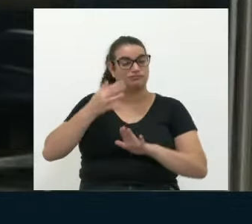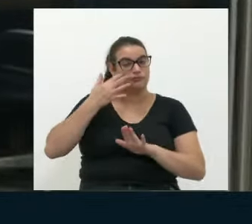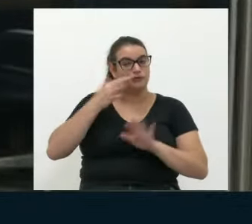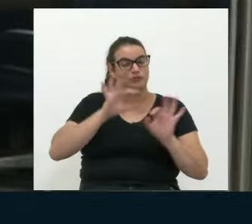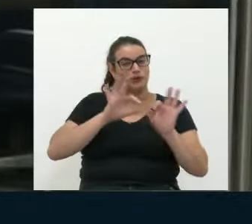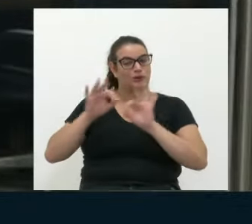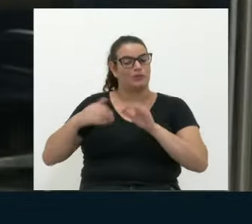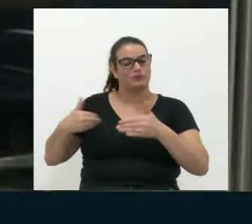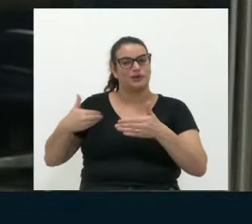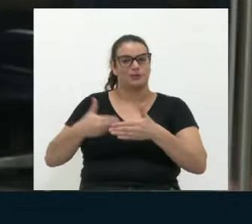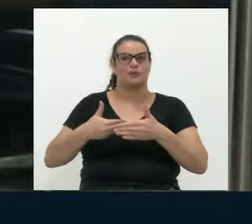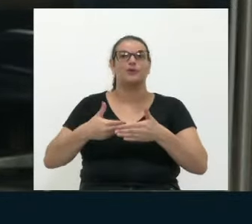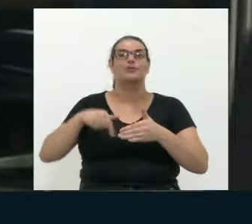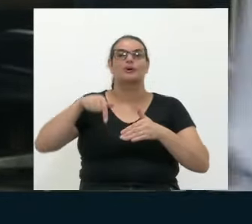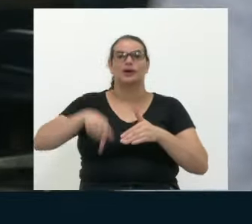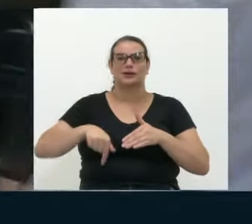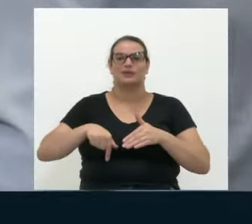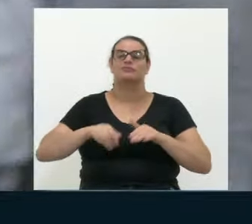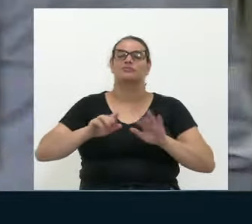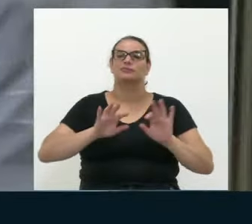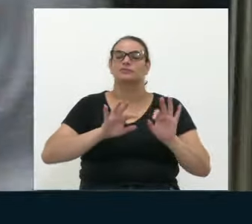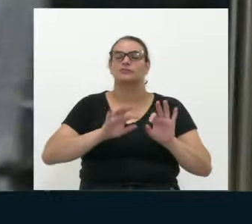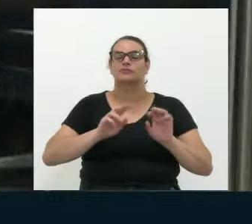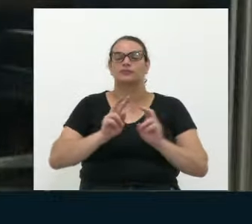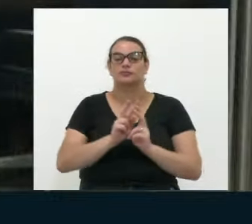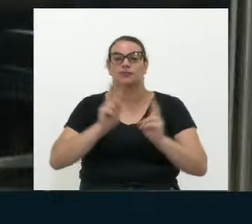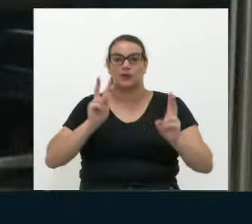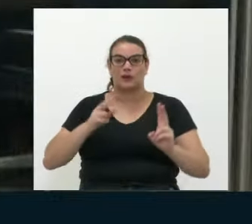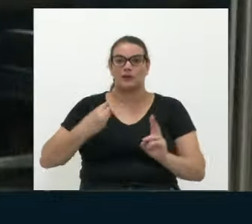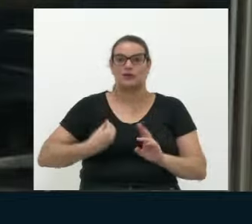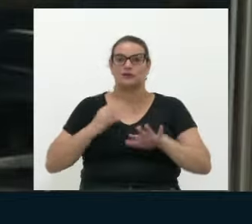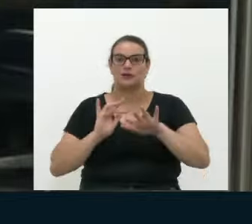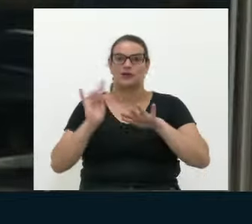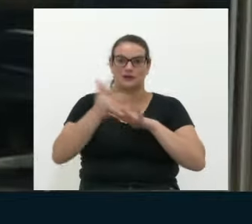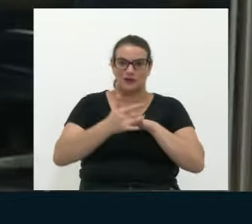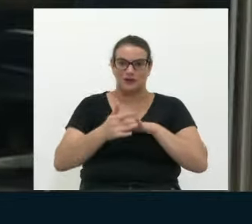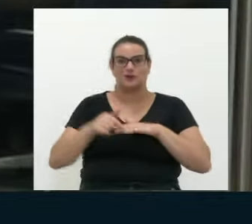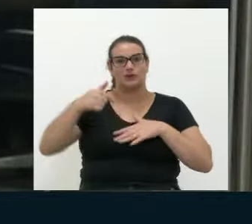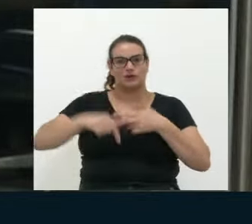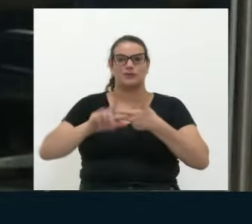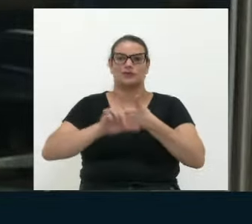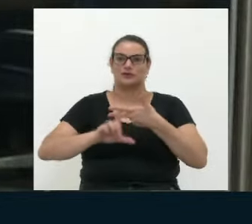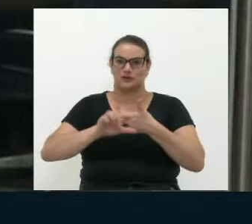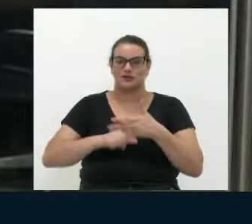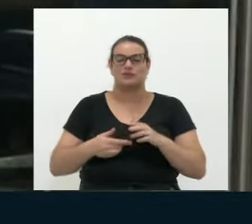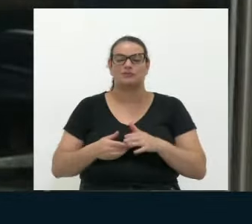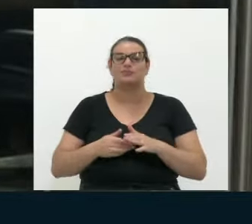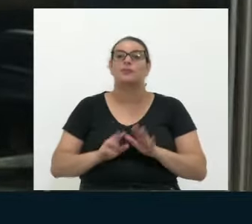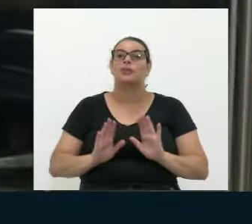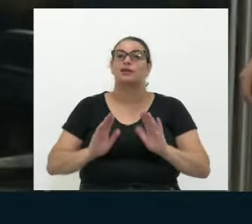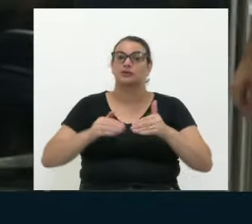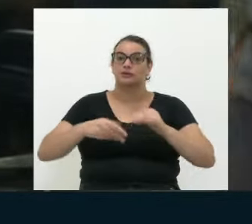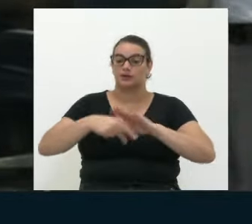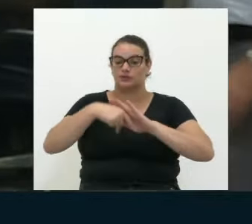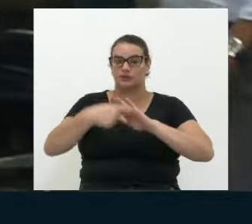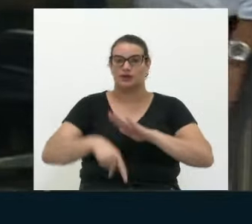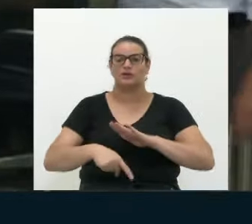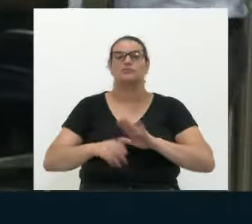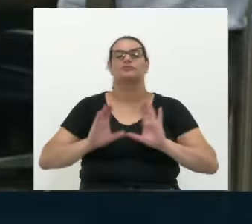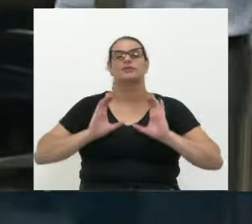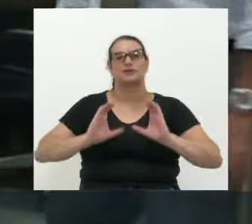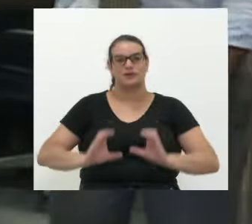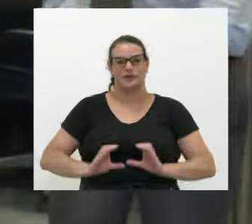aqui no plenário da Câmara, sempre com transmissão ao vivo pelas redes sociais do Legislativo. TV Câmara Guarulhos, o canal da